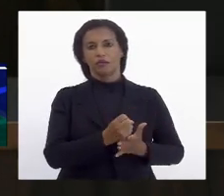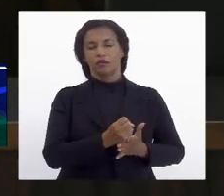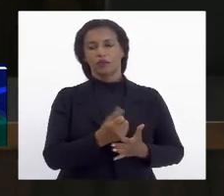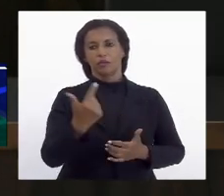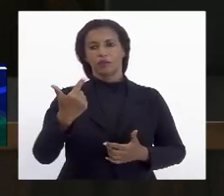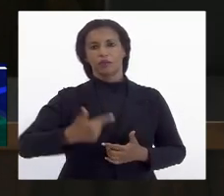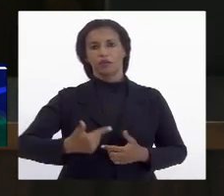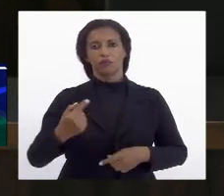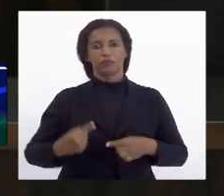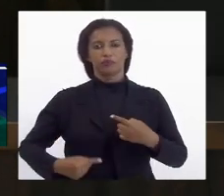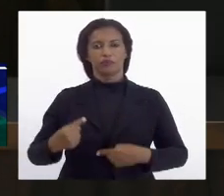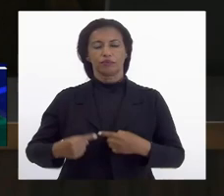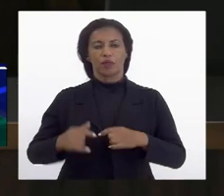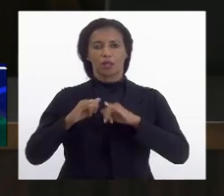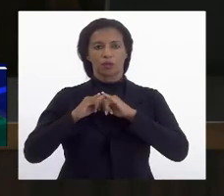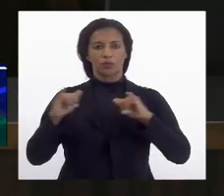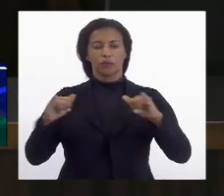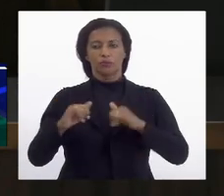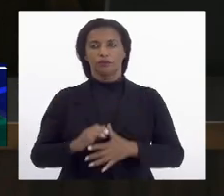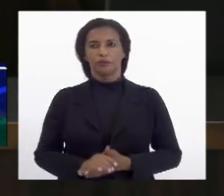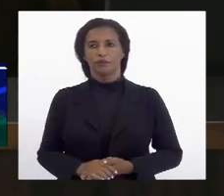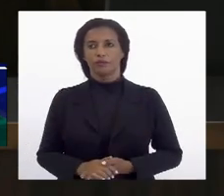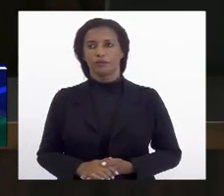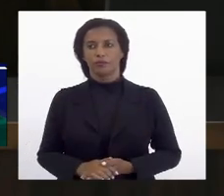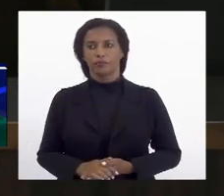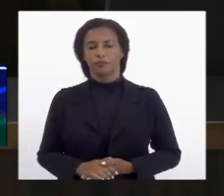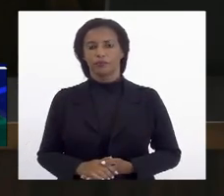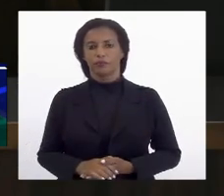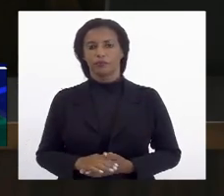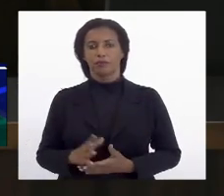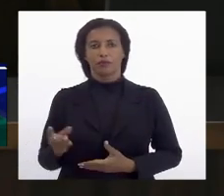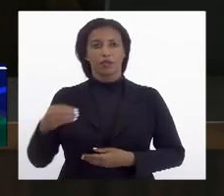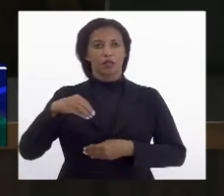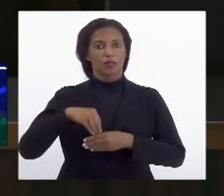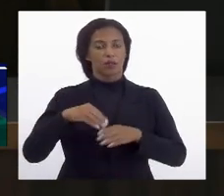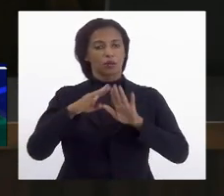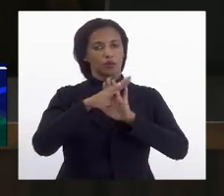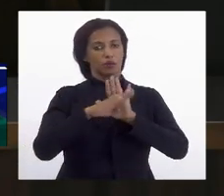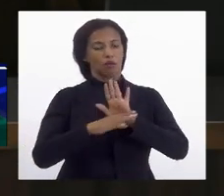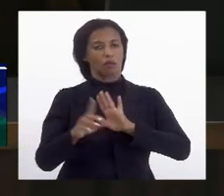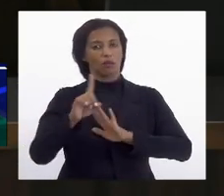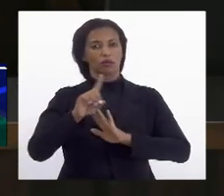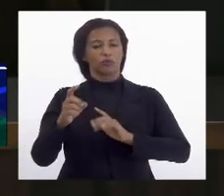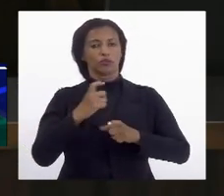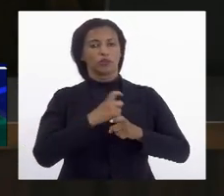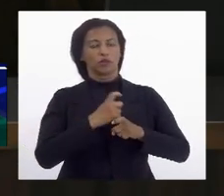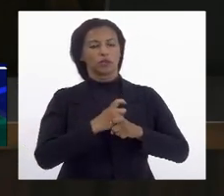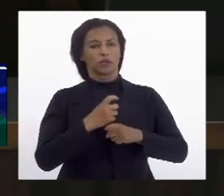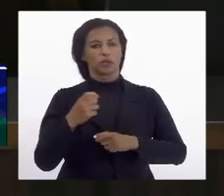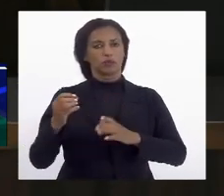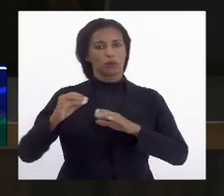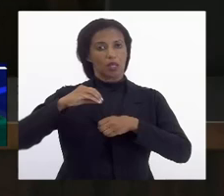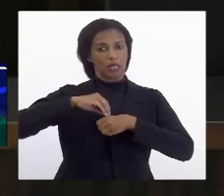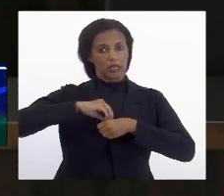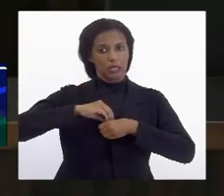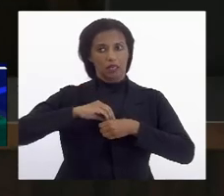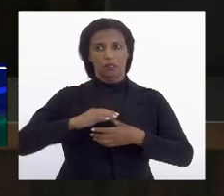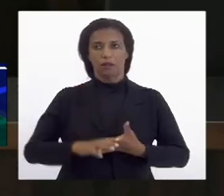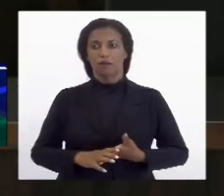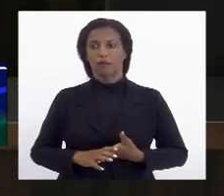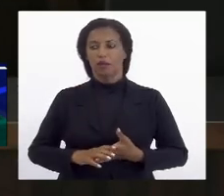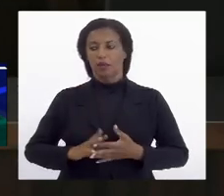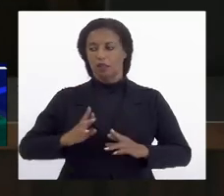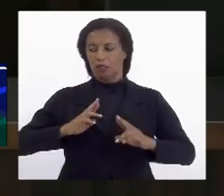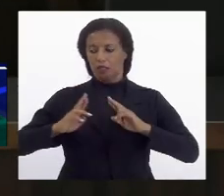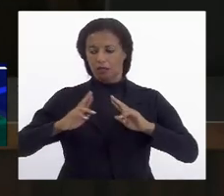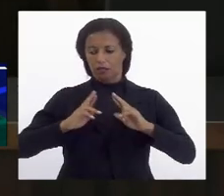a segunda discussão anuncio incluído na do dia de acordo com o inciso primeiro do artigo 47 do regimento interno em